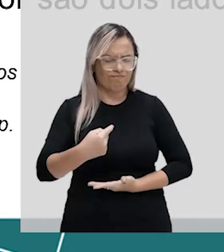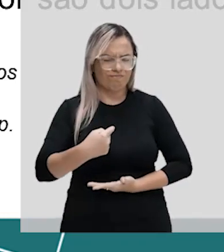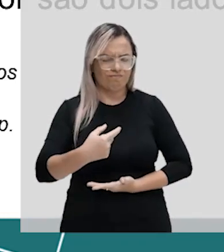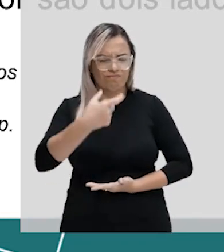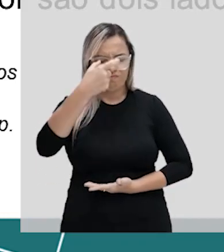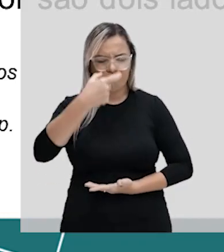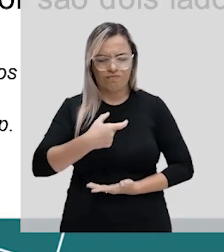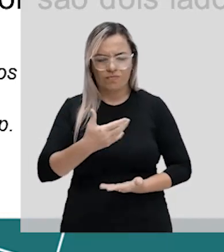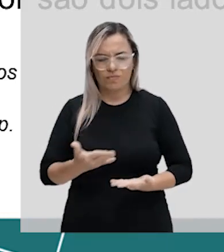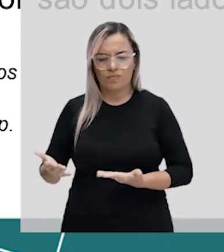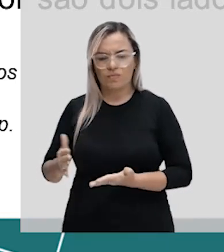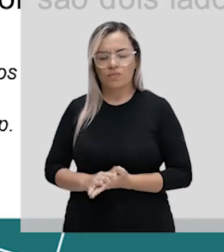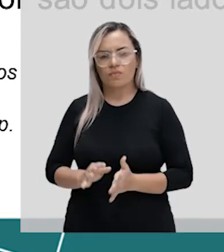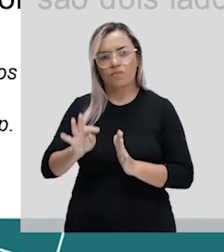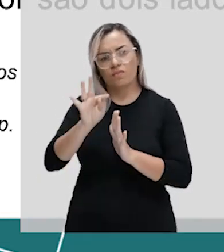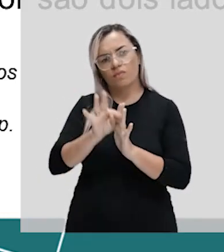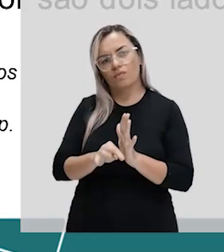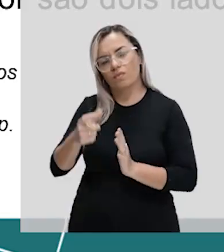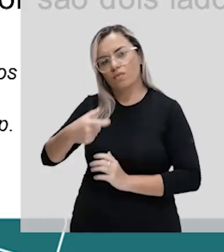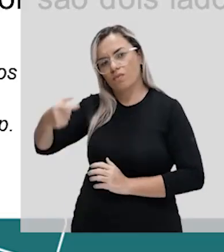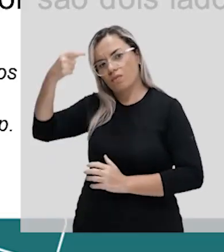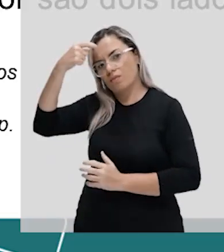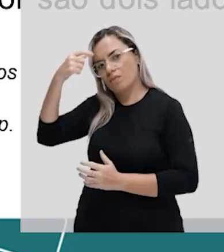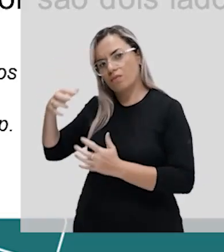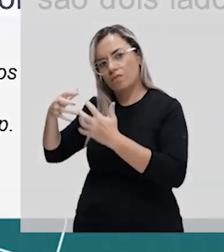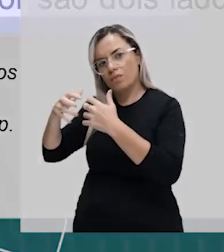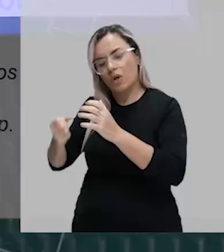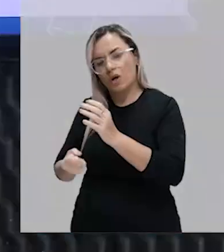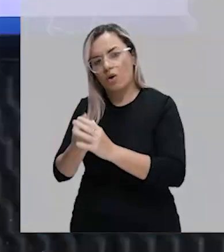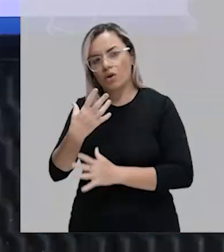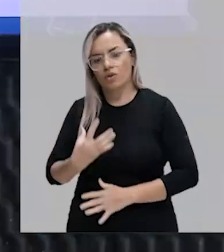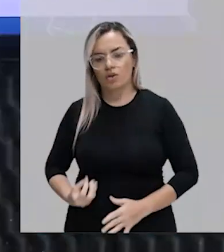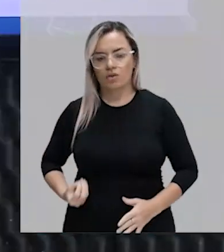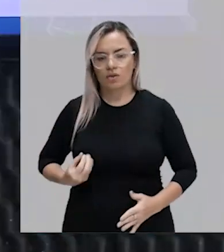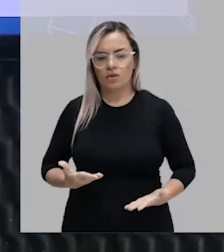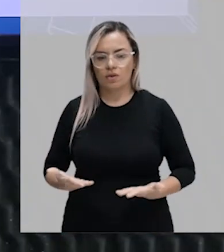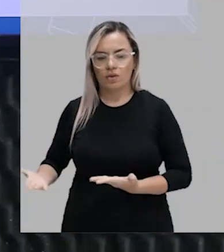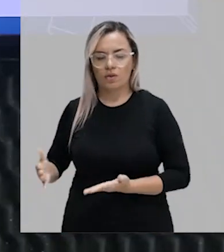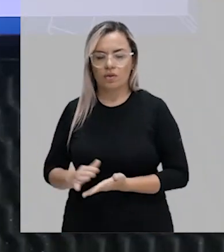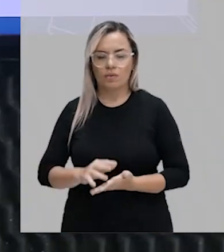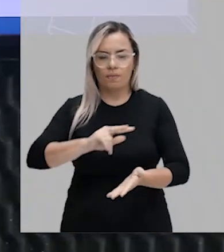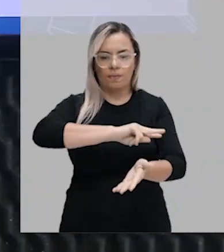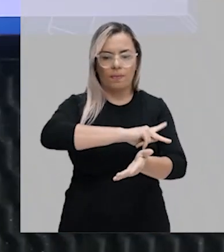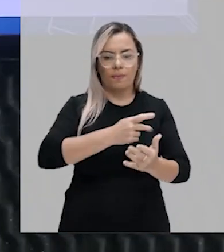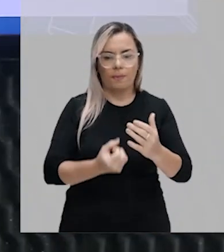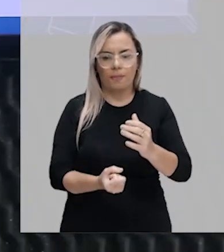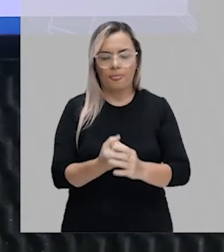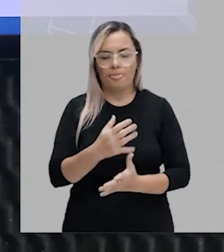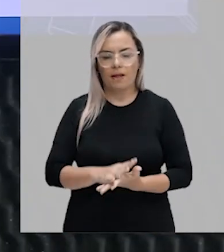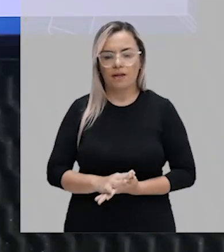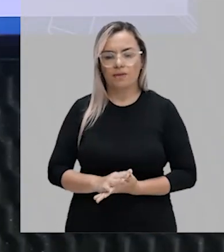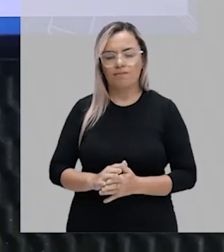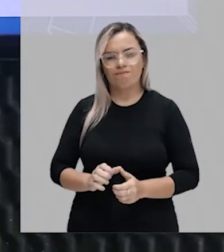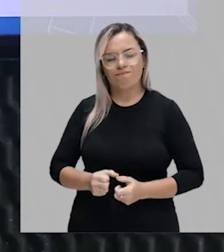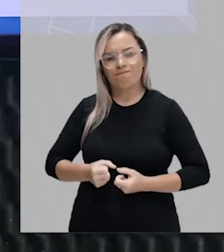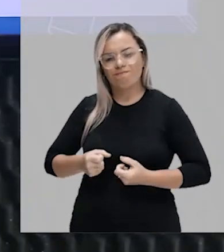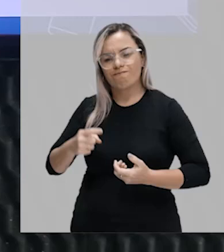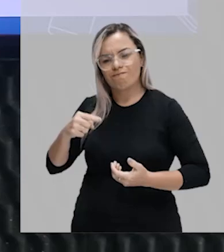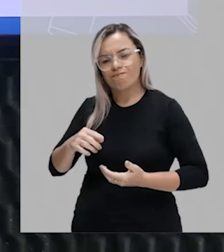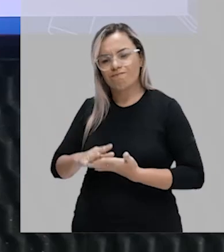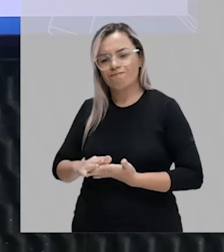viu um texto para reflexão a respeito da origem da vida. Hipóteses surgiram para tentar